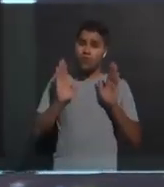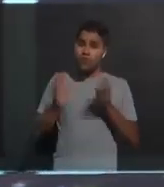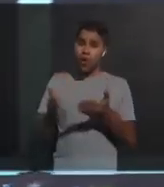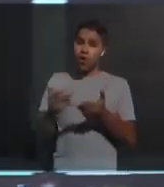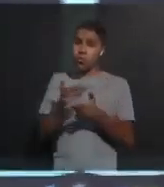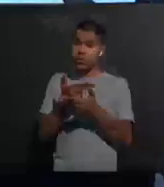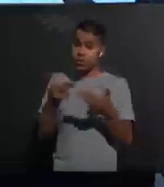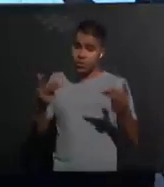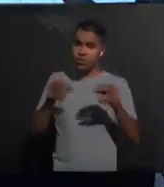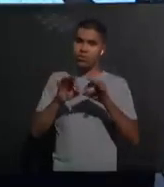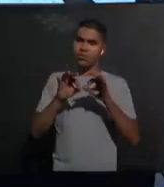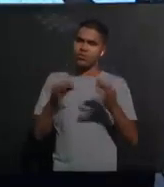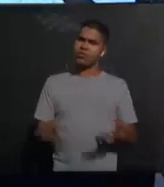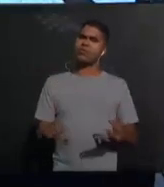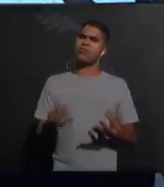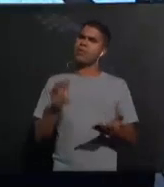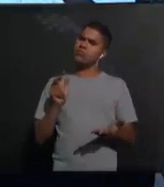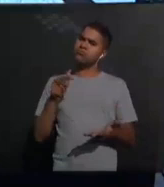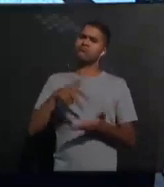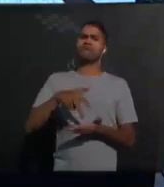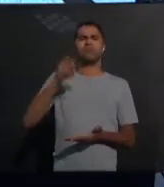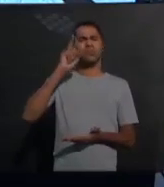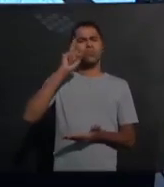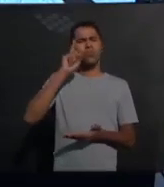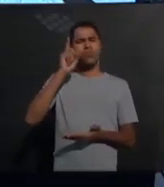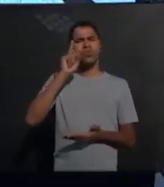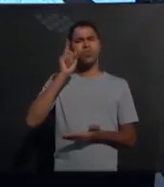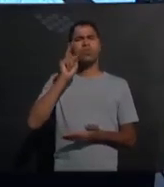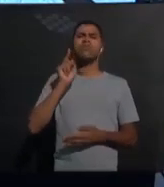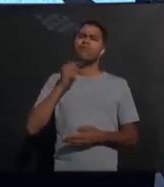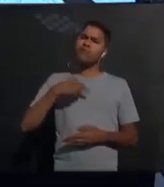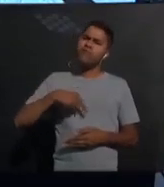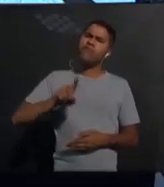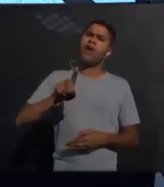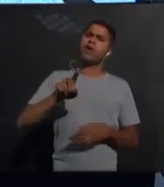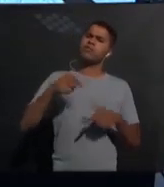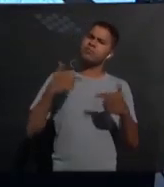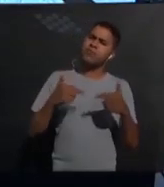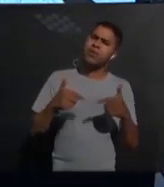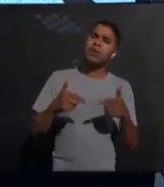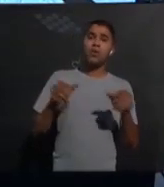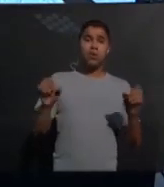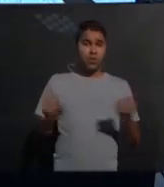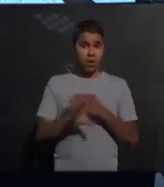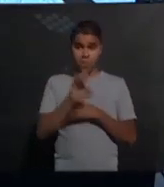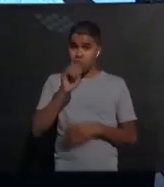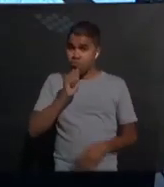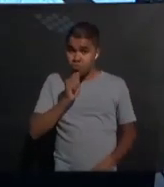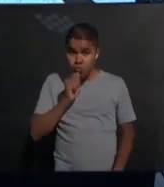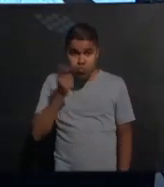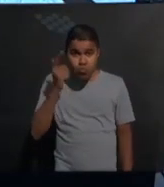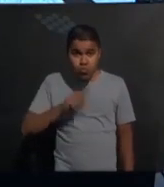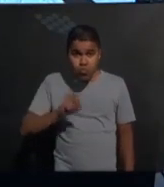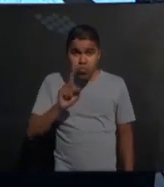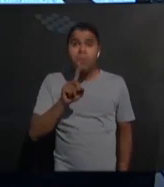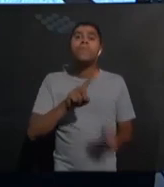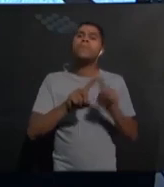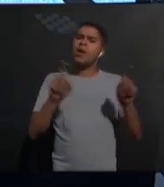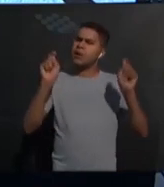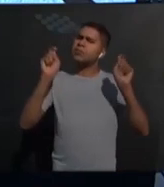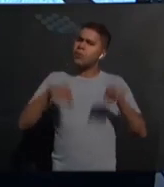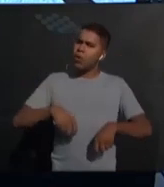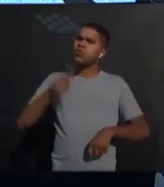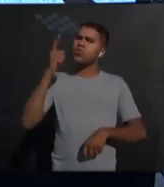nas coisas simples levantar todo dia de manhã vai estar a trabalhar da glória de deus você ainda não conseguiu mas você pode conseguir